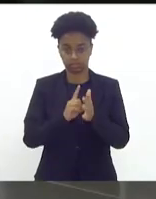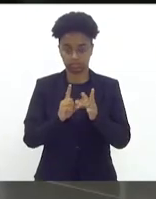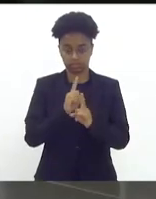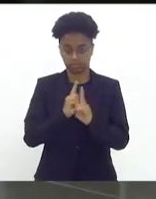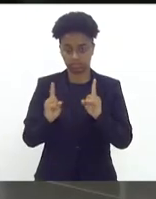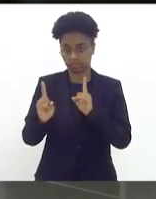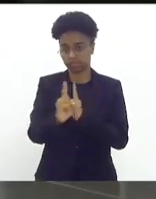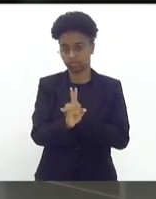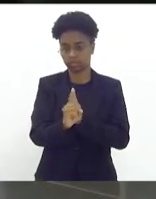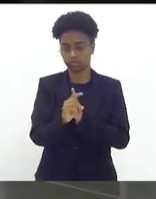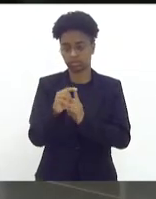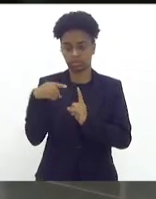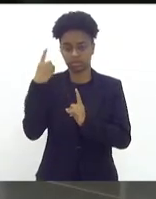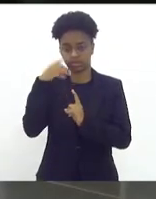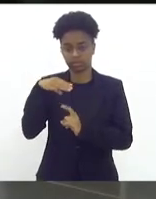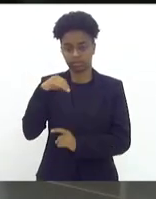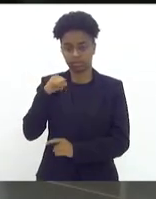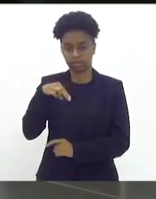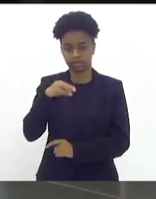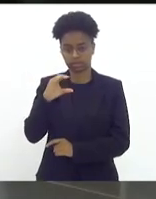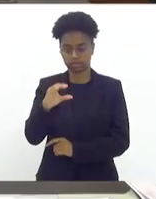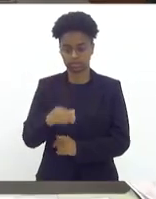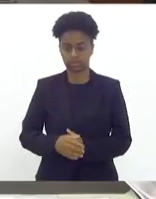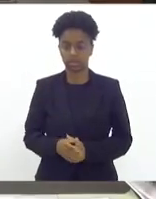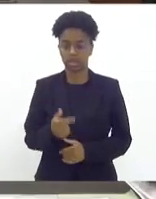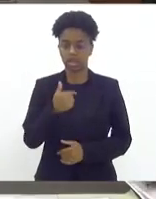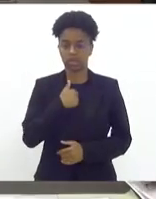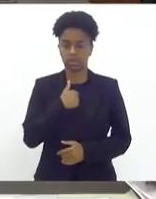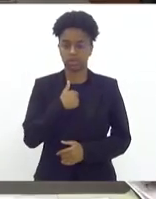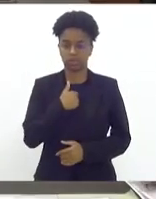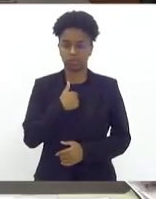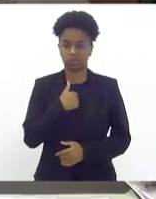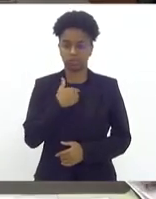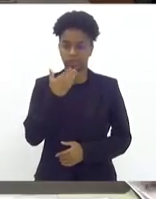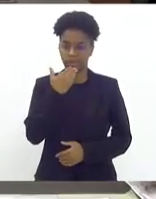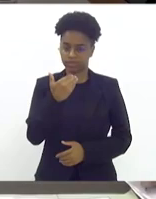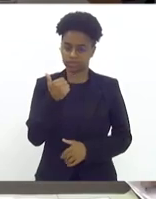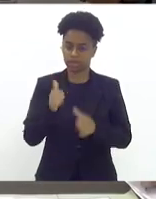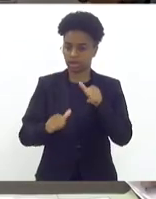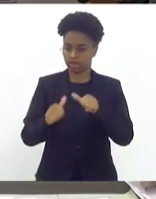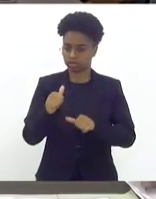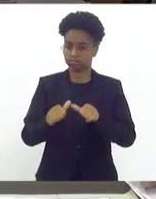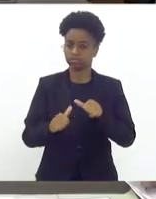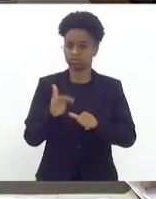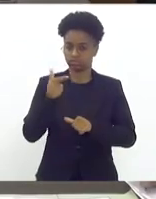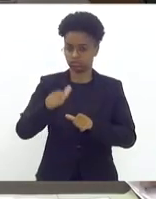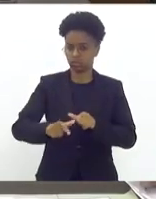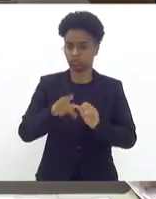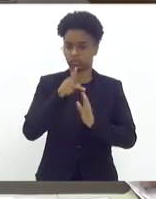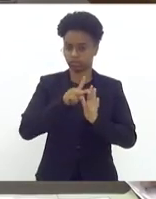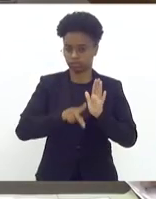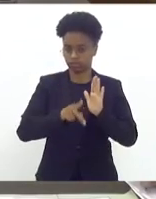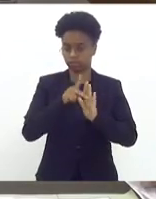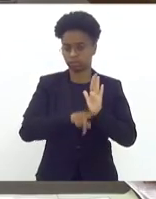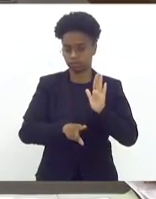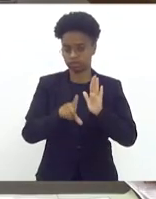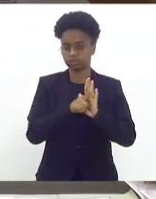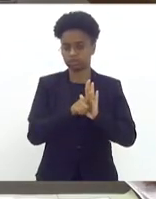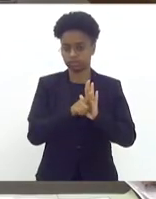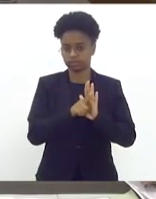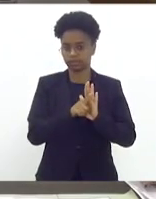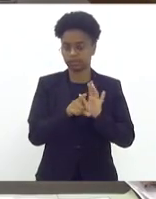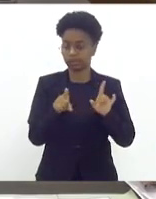deputado Mink. Senhor presidente, eu vou pedir vistas desse projeto